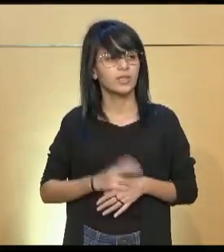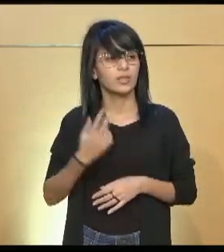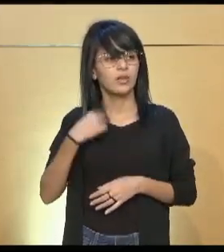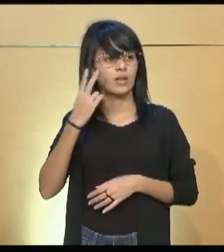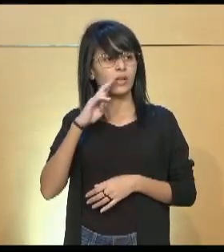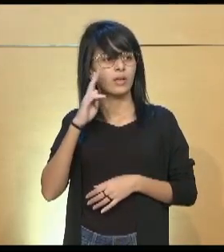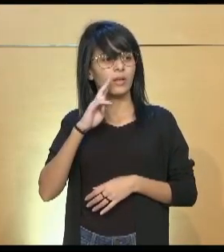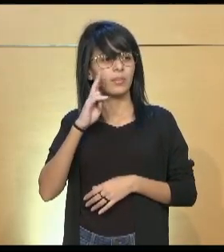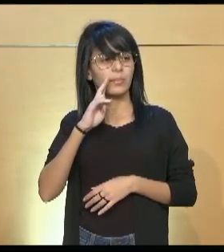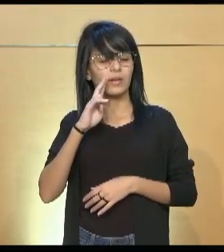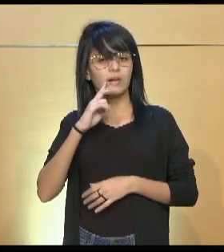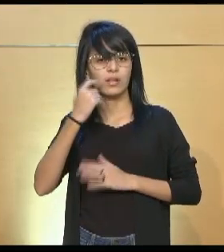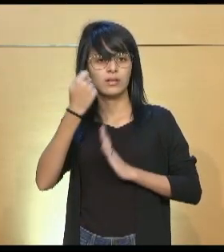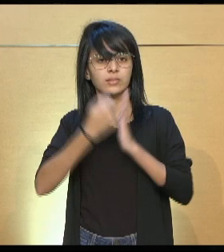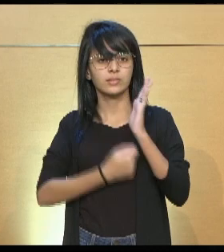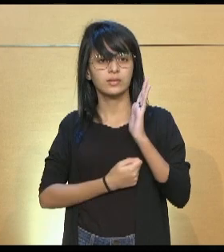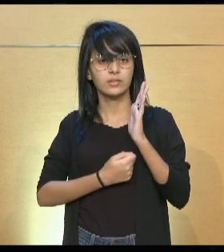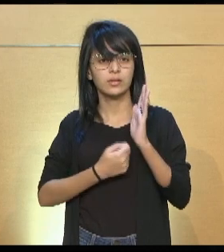passagem aqui.